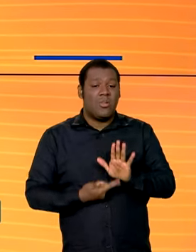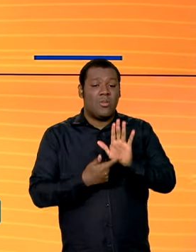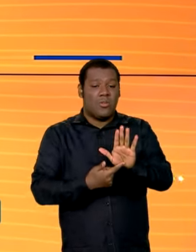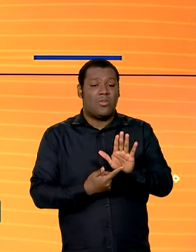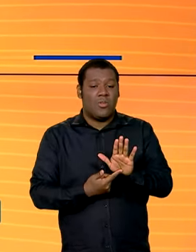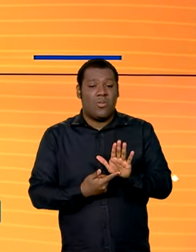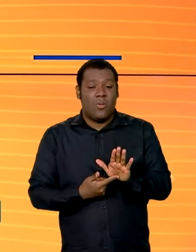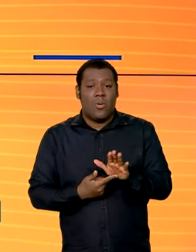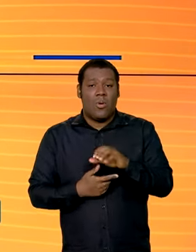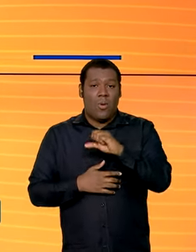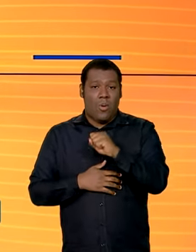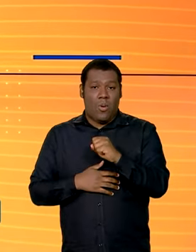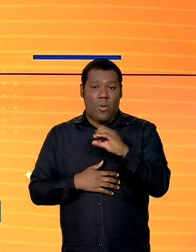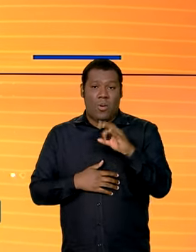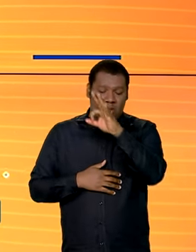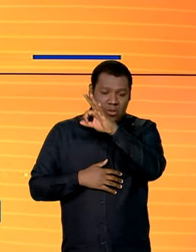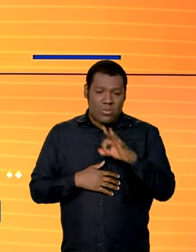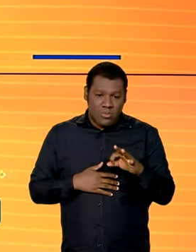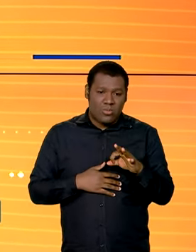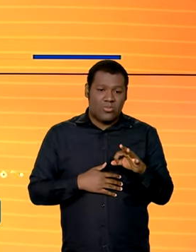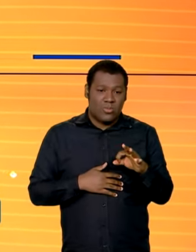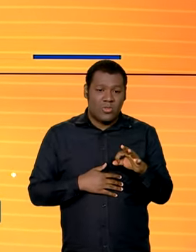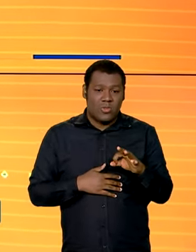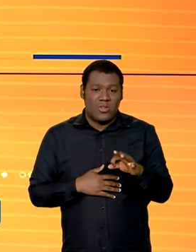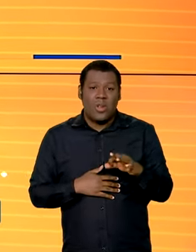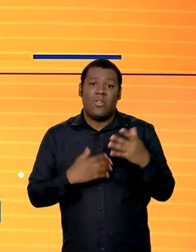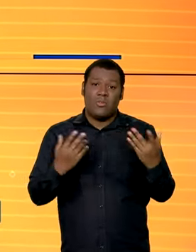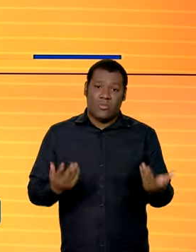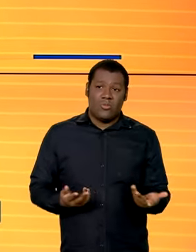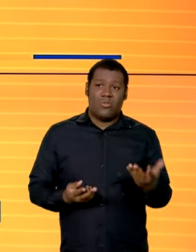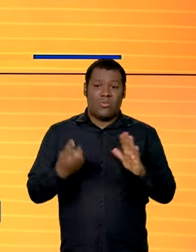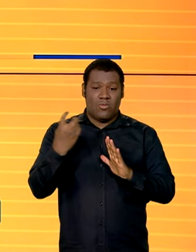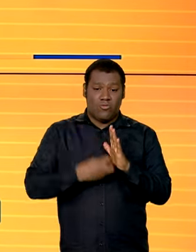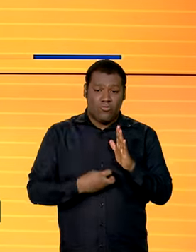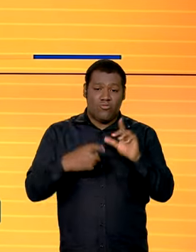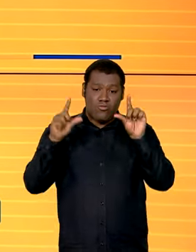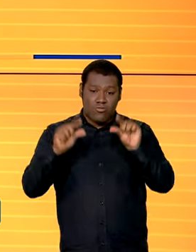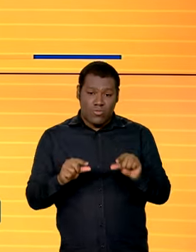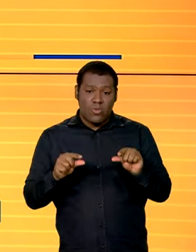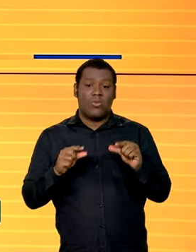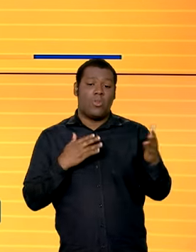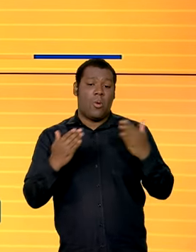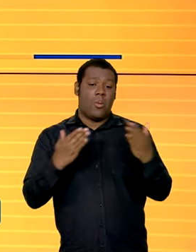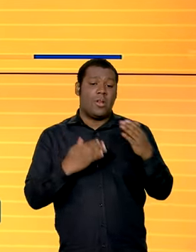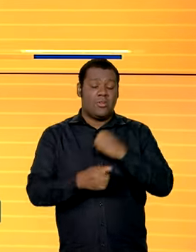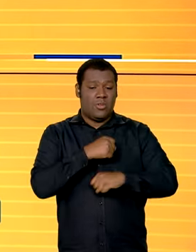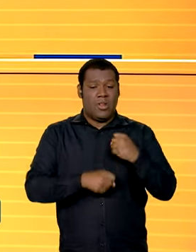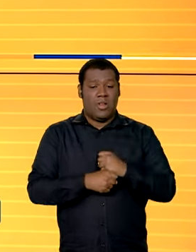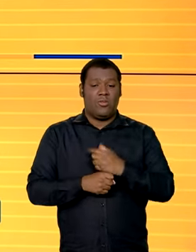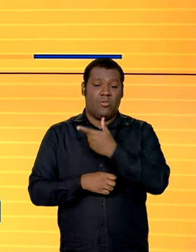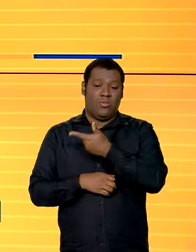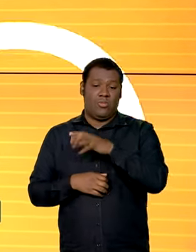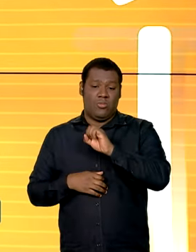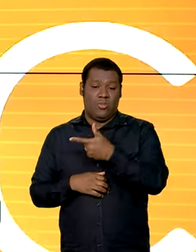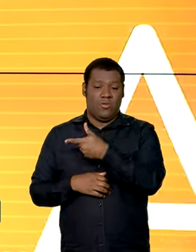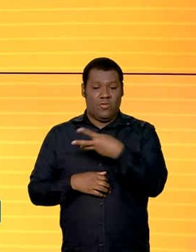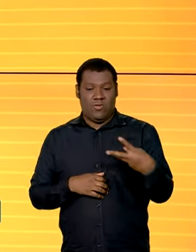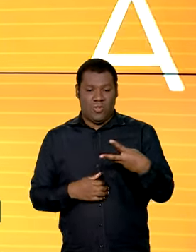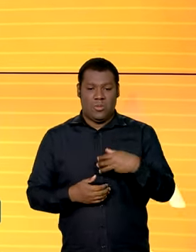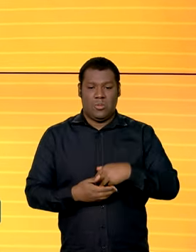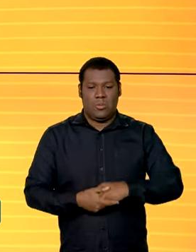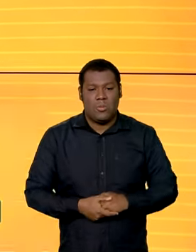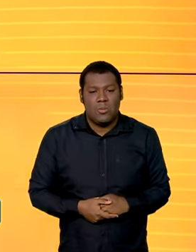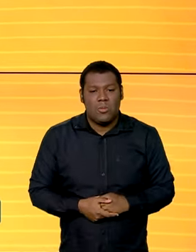em relação ao ano passado. Uma notícia que deve contribuir para cumprir o plano apresentado pelo governo para as